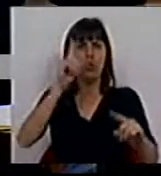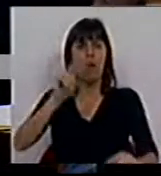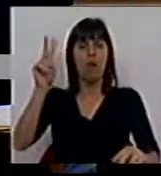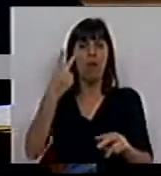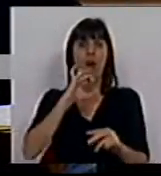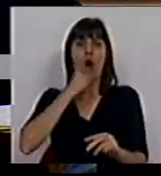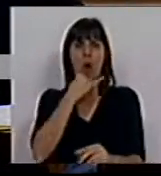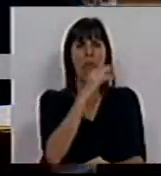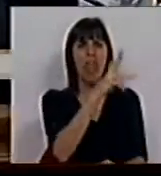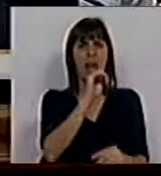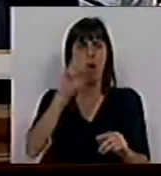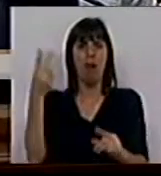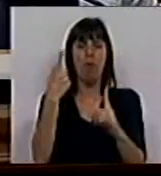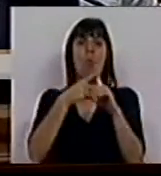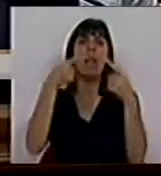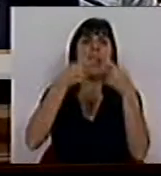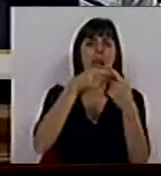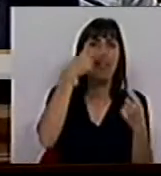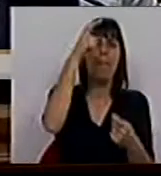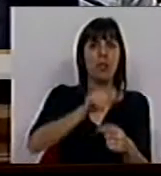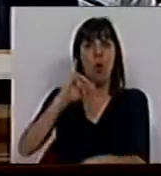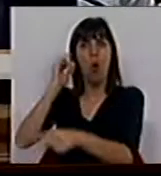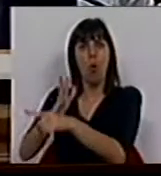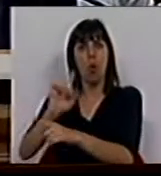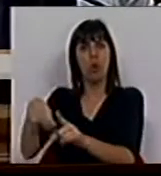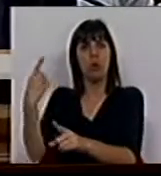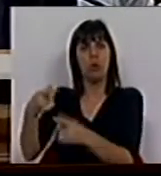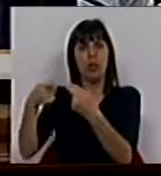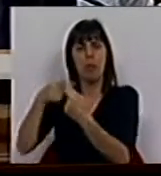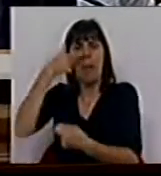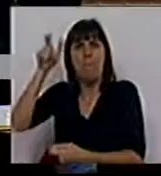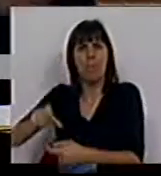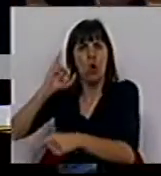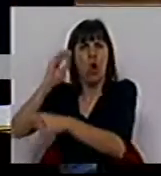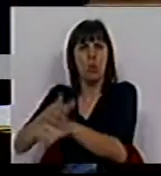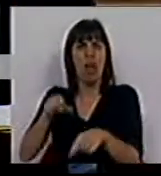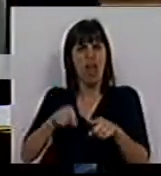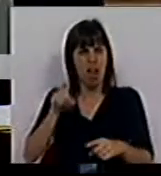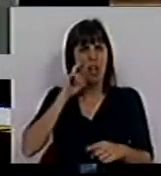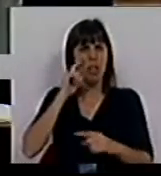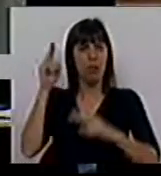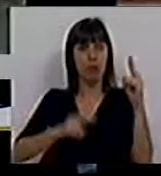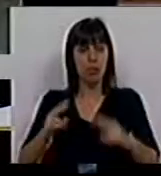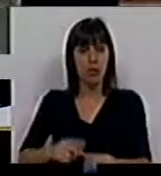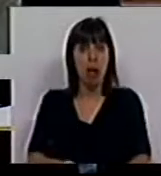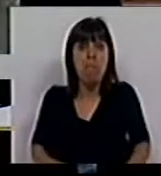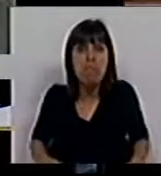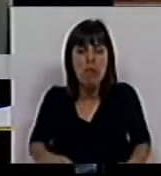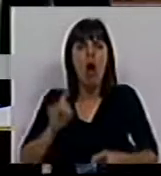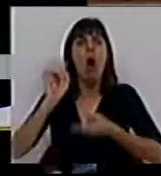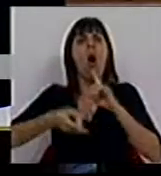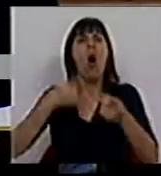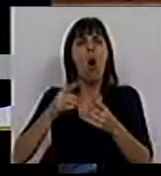dois códigos de IRS, um para um tipo de contribuintes, outro para outro tipo de contribuintes. Se isto é estabilidade fiscal, o que é que